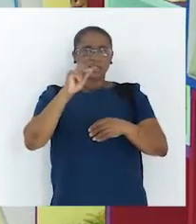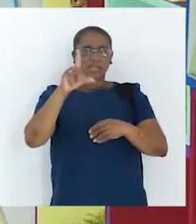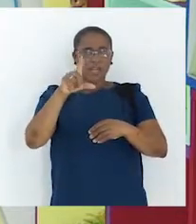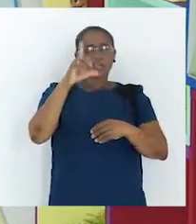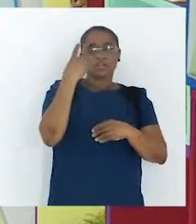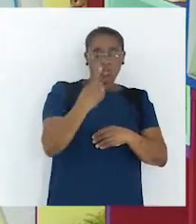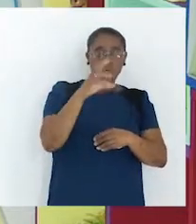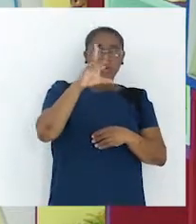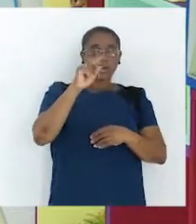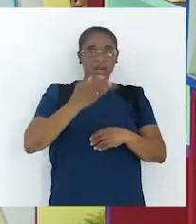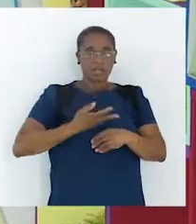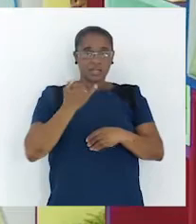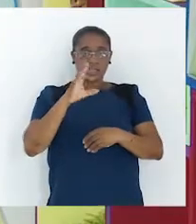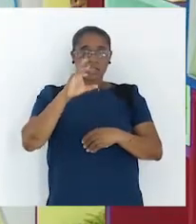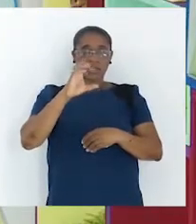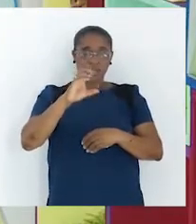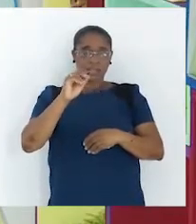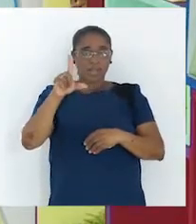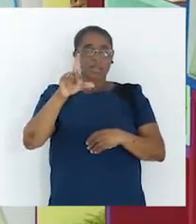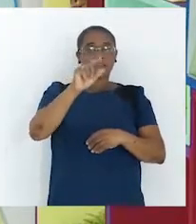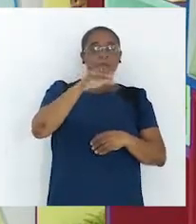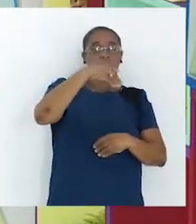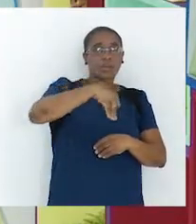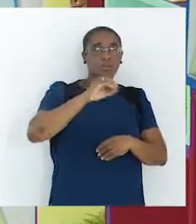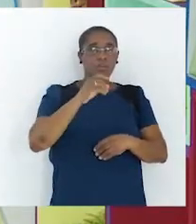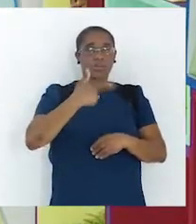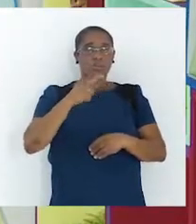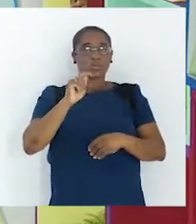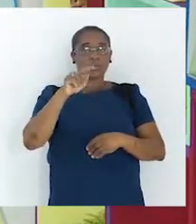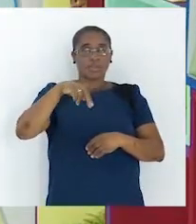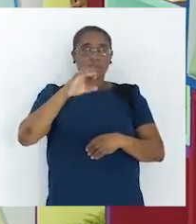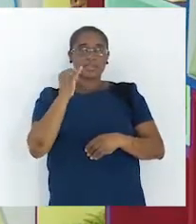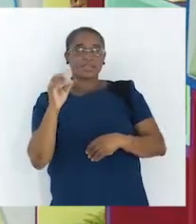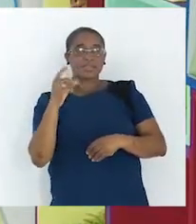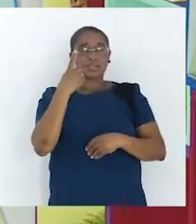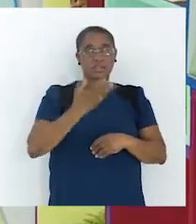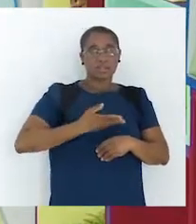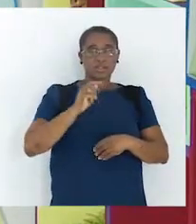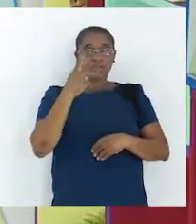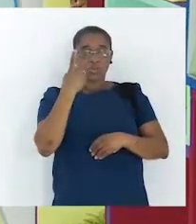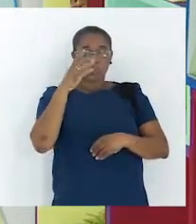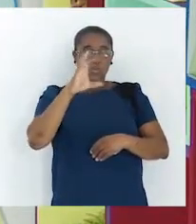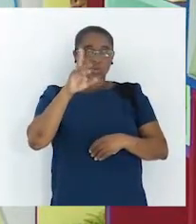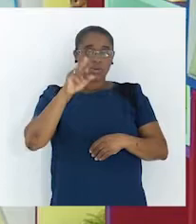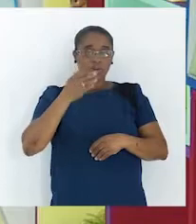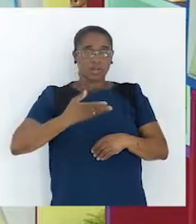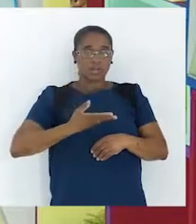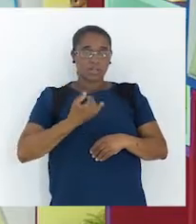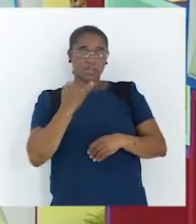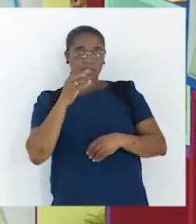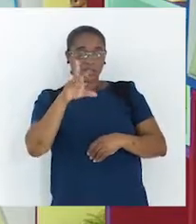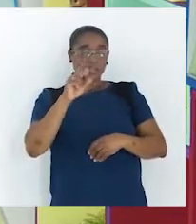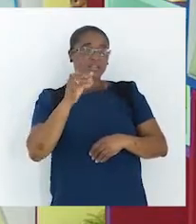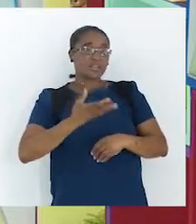então na primeira parte da aula de hoje nós vamos ver com exercícios que junto tudo aqui tudo